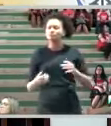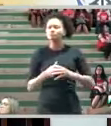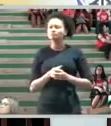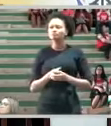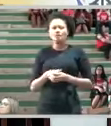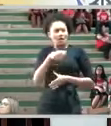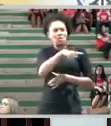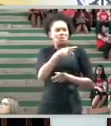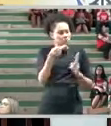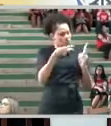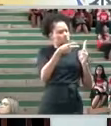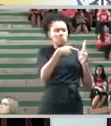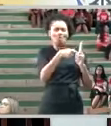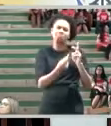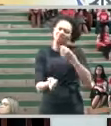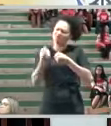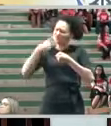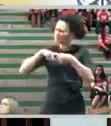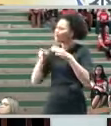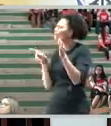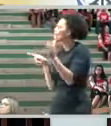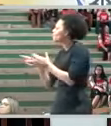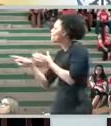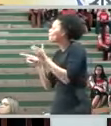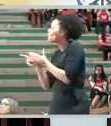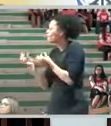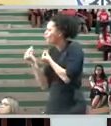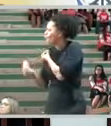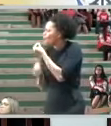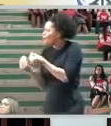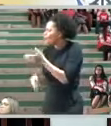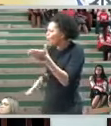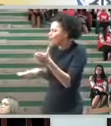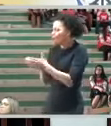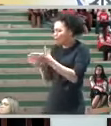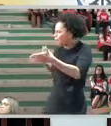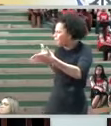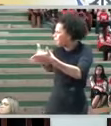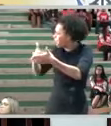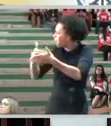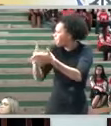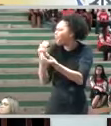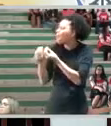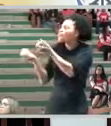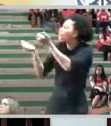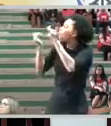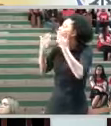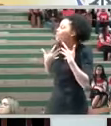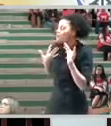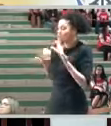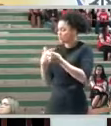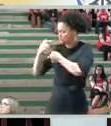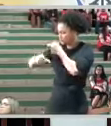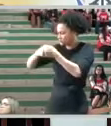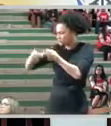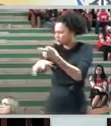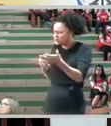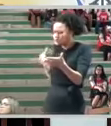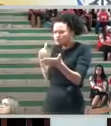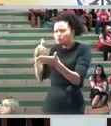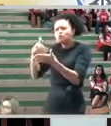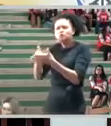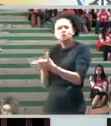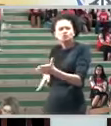Eles poderiam ter voltado e perguntado, como é que vocês chegaram aqui? Como é que a geração de vocês chegaram